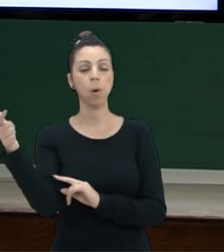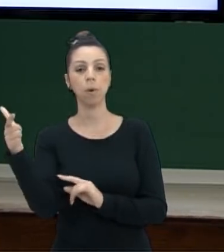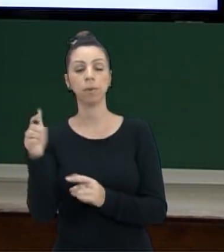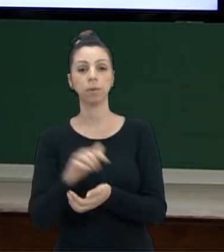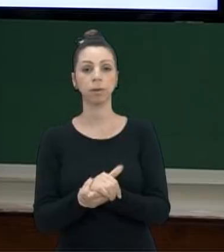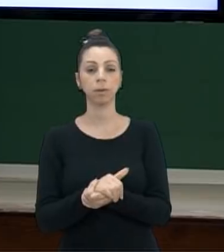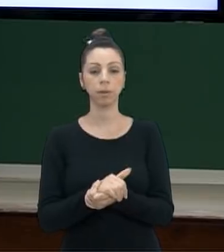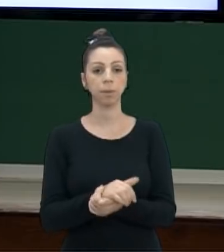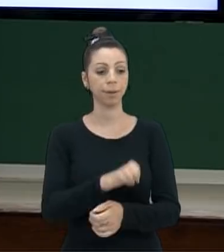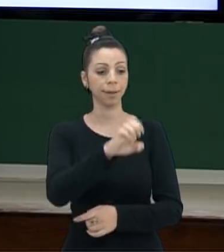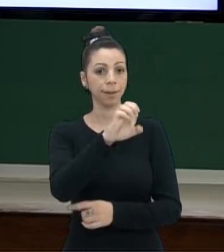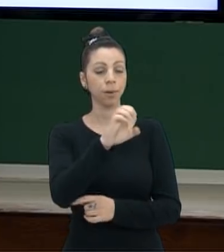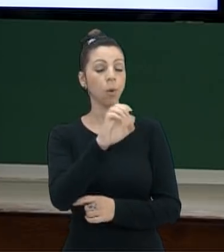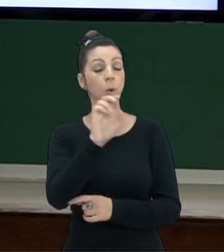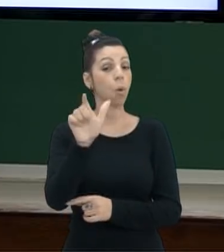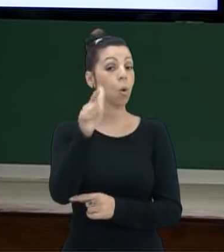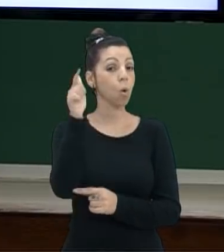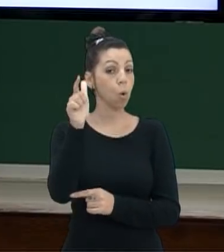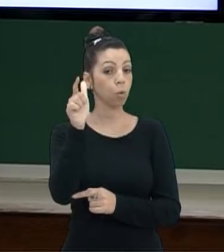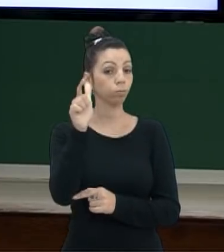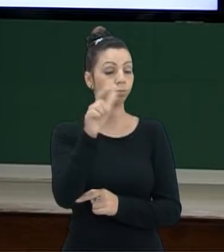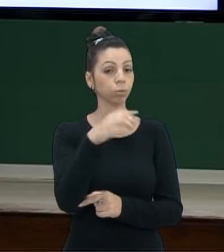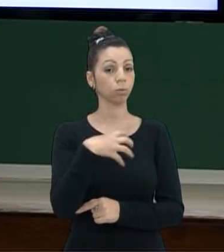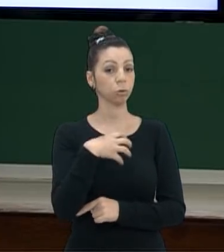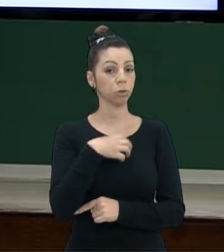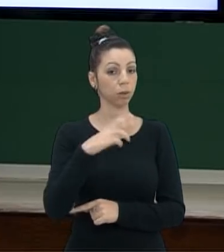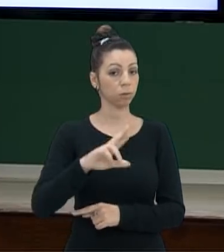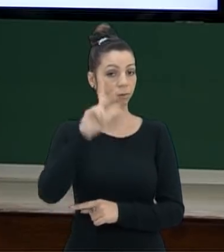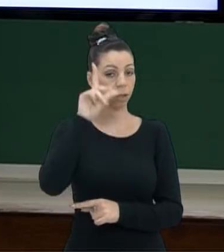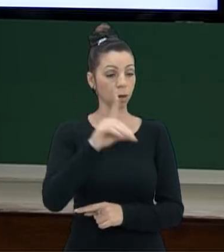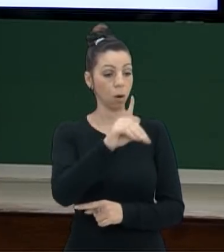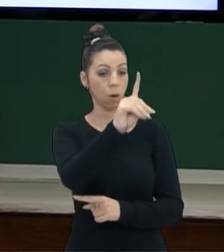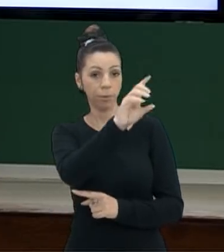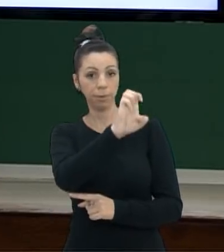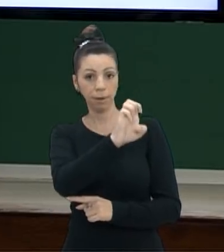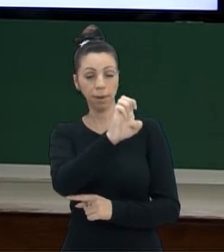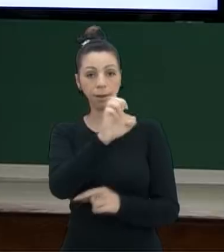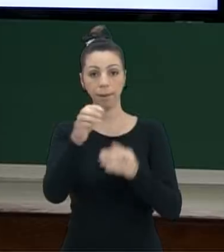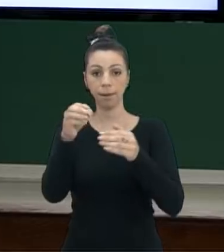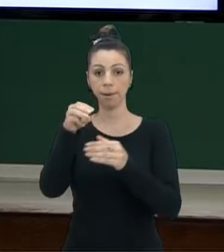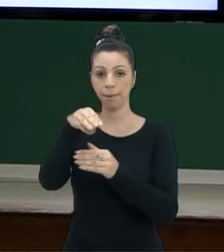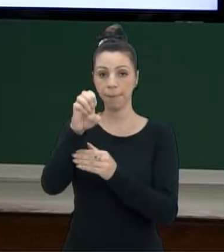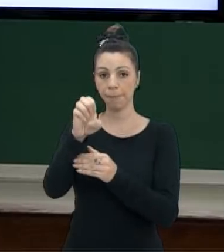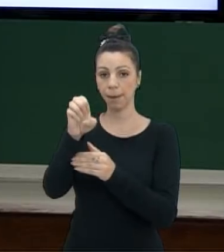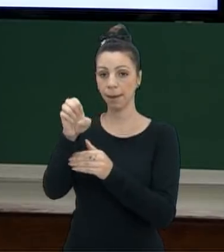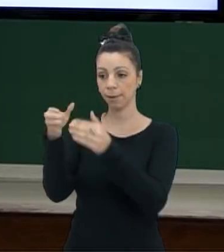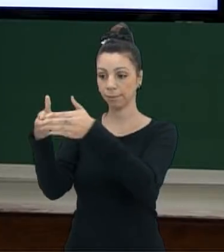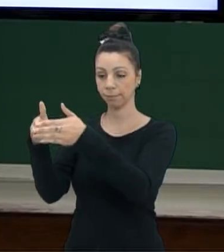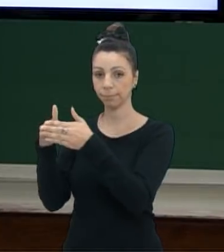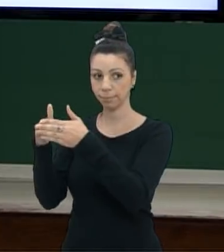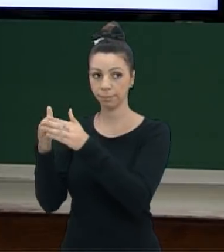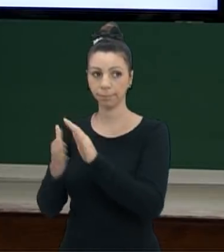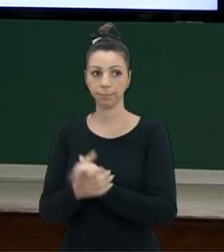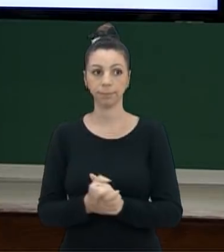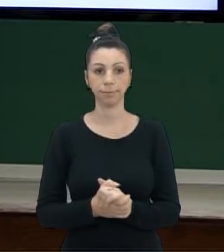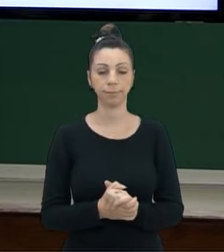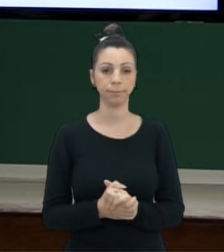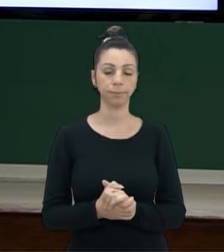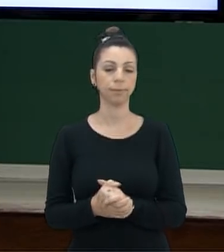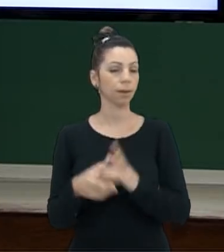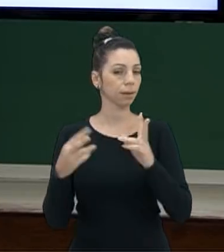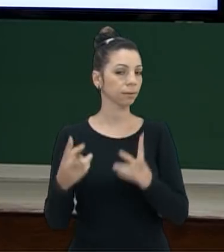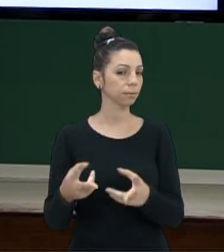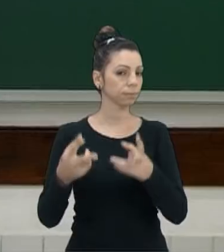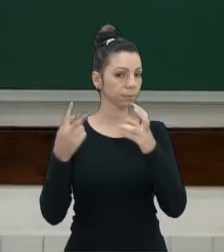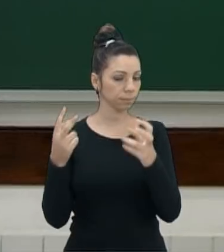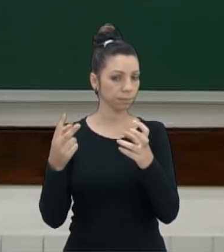é dê-me licença, tá? Dê-me licença, aí com o acento circunflexo. Então, observe,